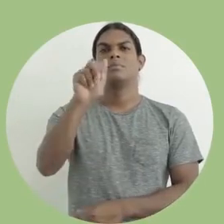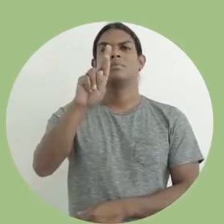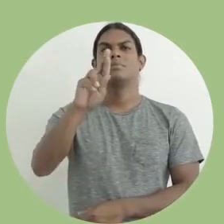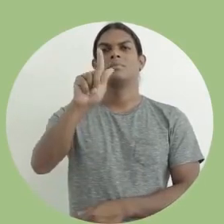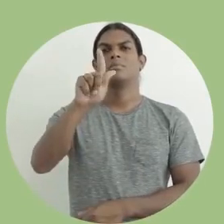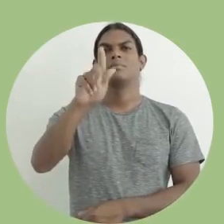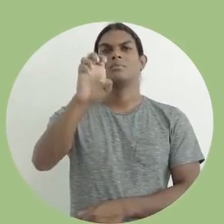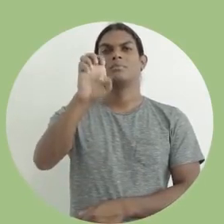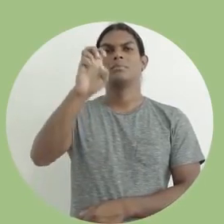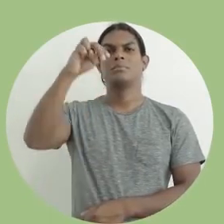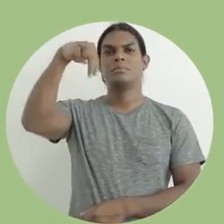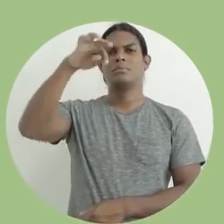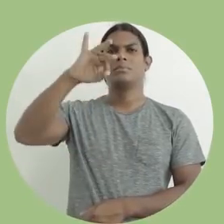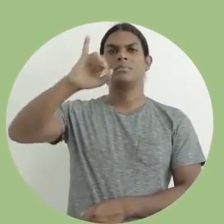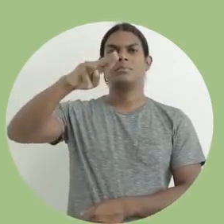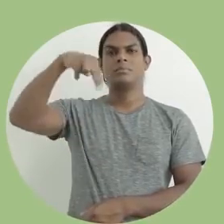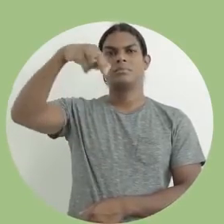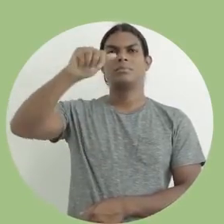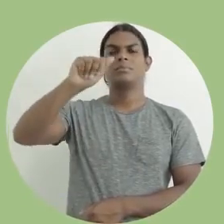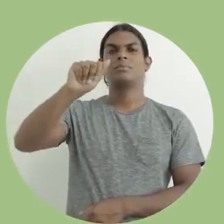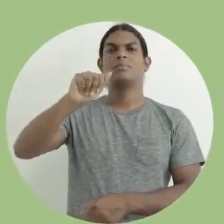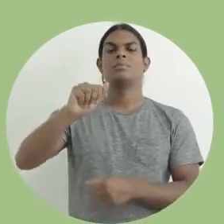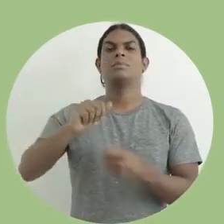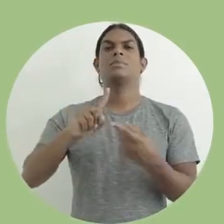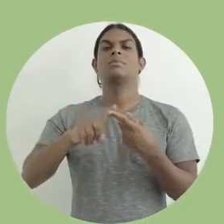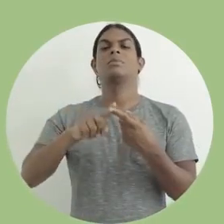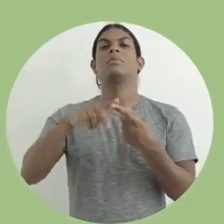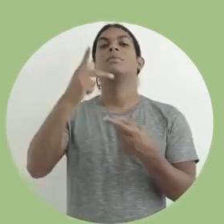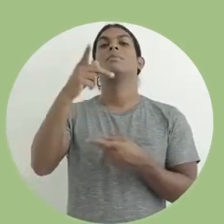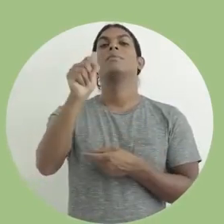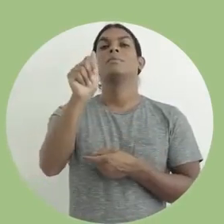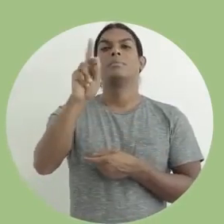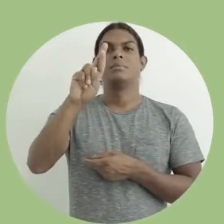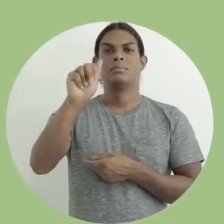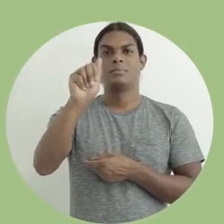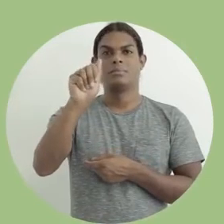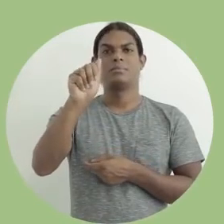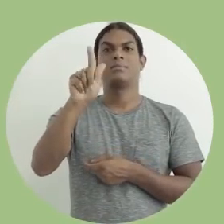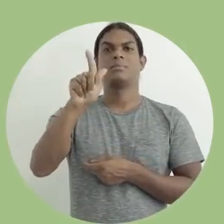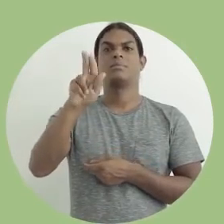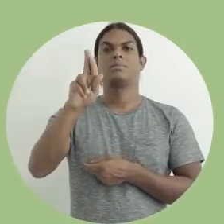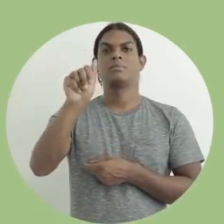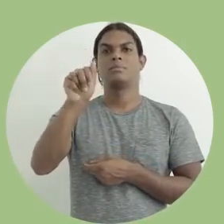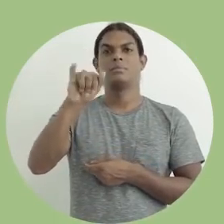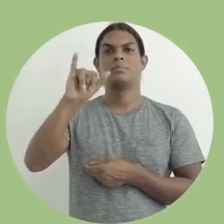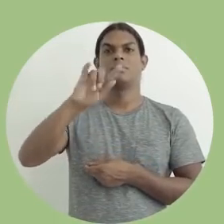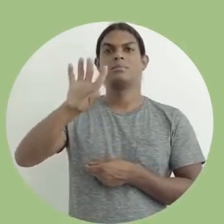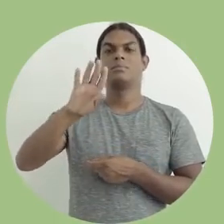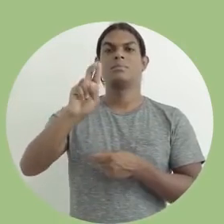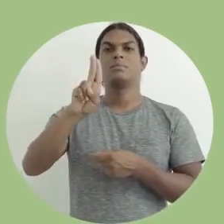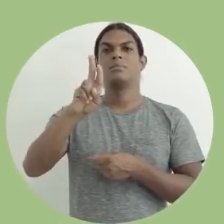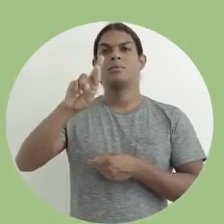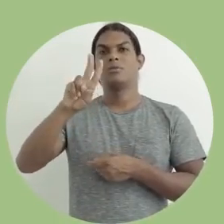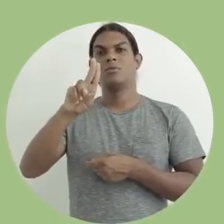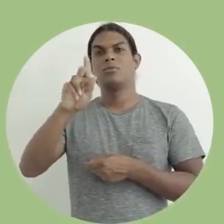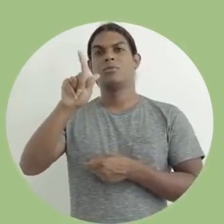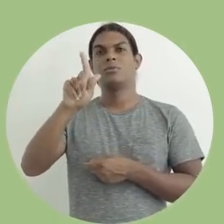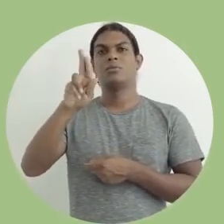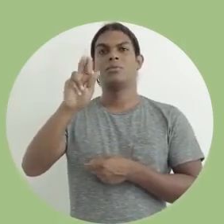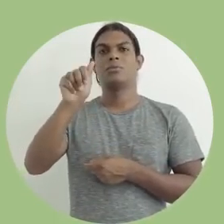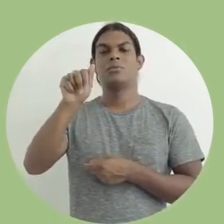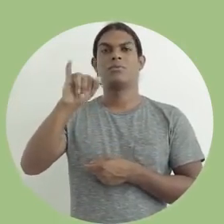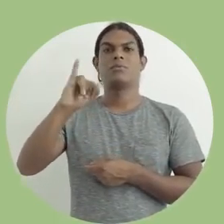Brasil, Uruguai, Paraguai, Bolívia, Colômbia, Equador, Peru, Chile, Guiana, Suriname